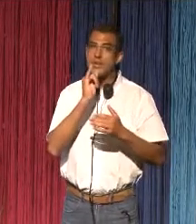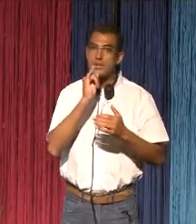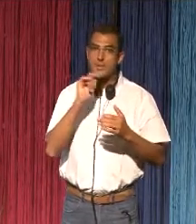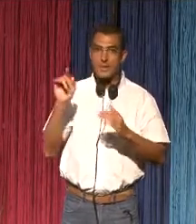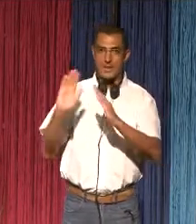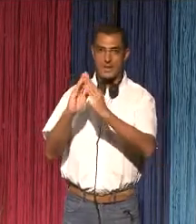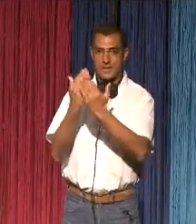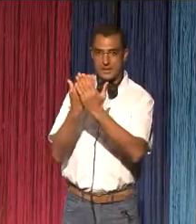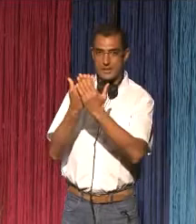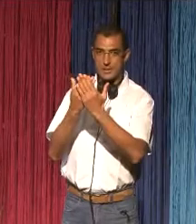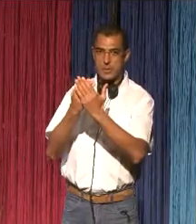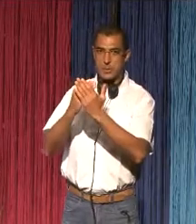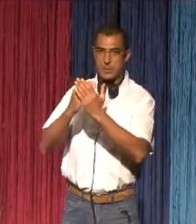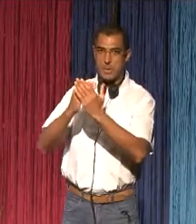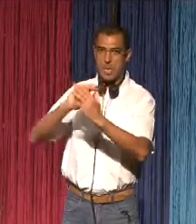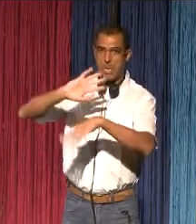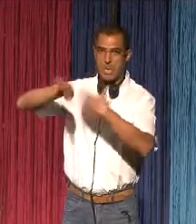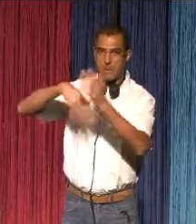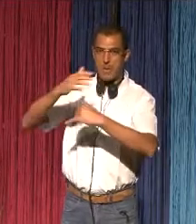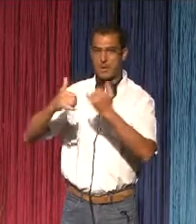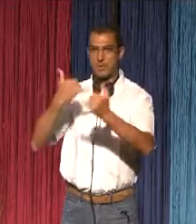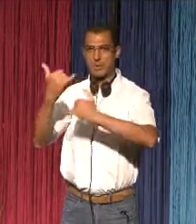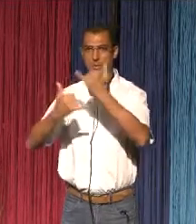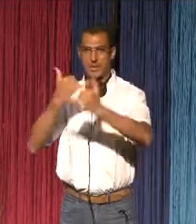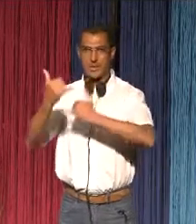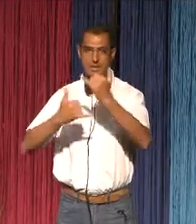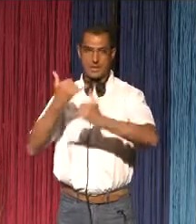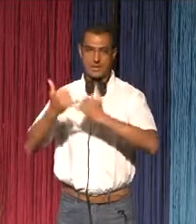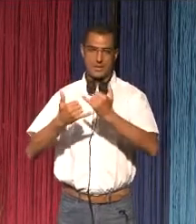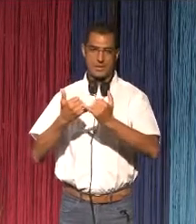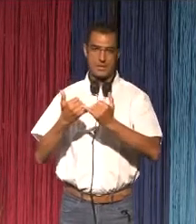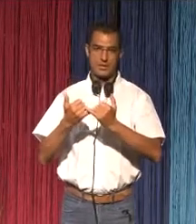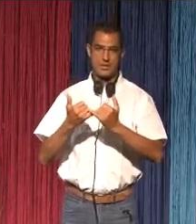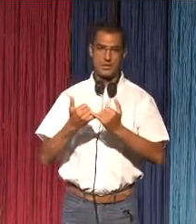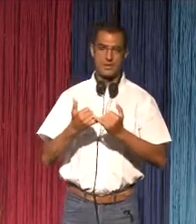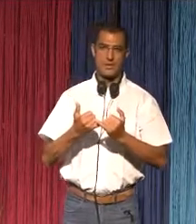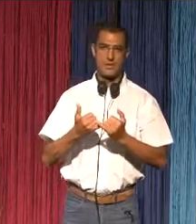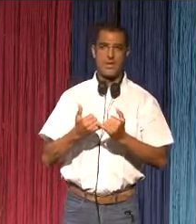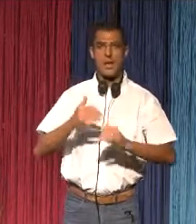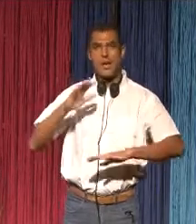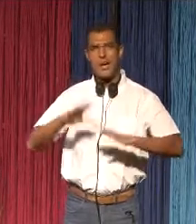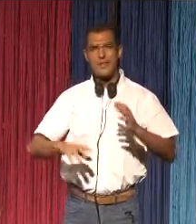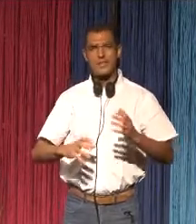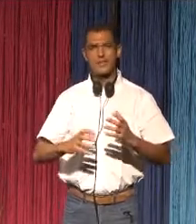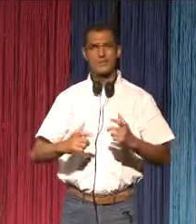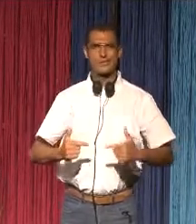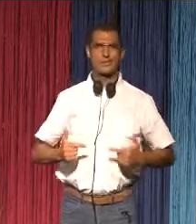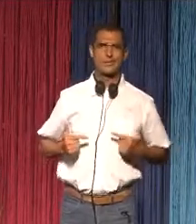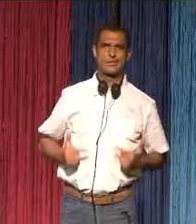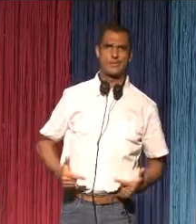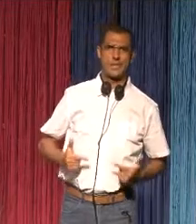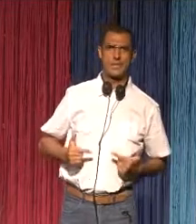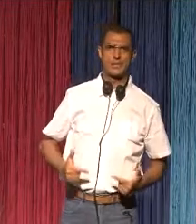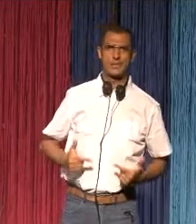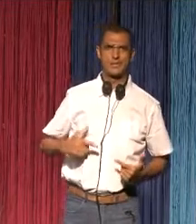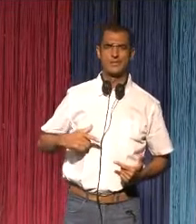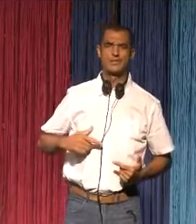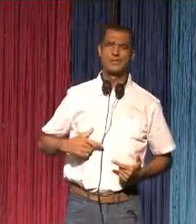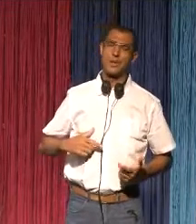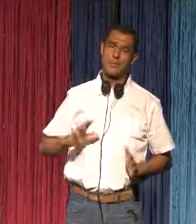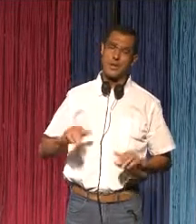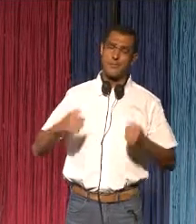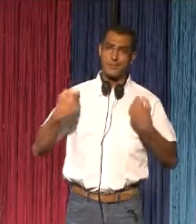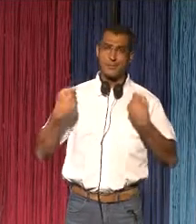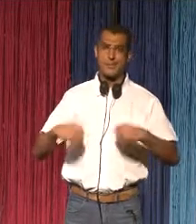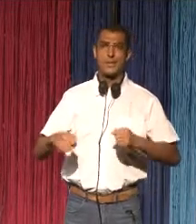brincadeira, divertido, então a satisfação, tem hora que você tem coisa que é chata e você tem que aprender. A vida também é assim,